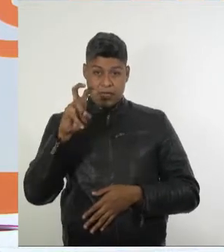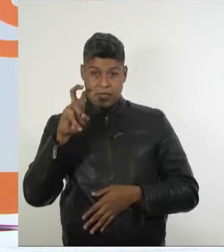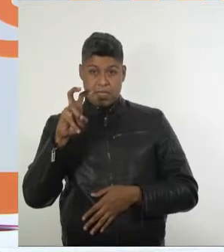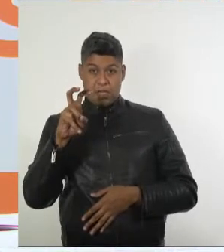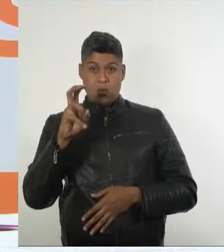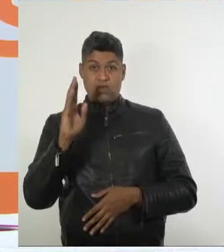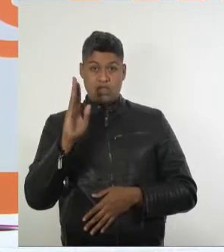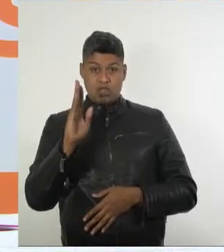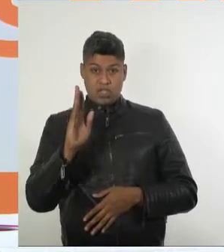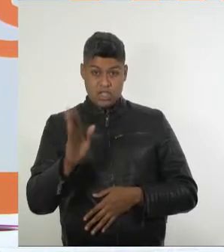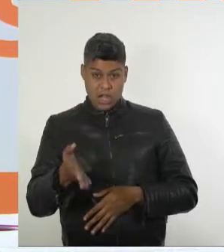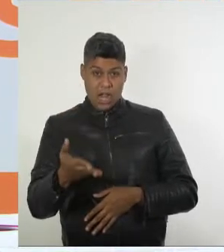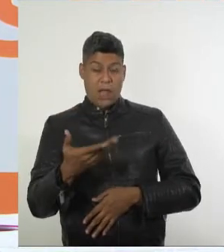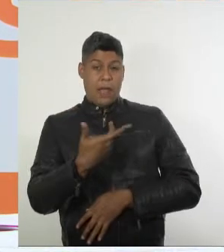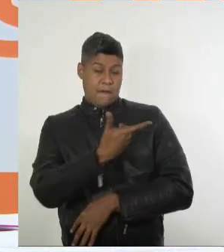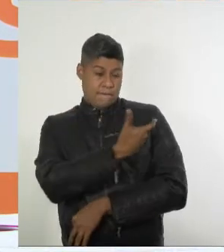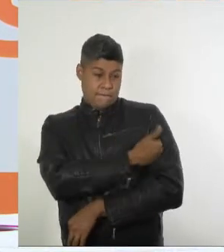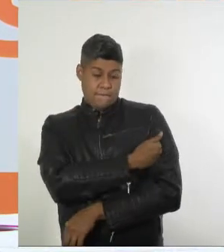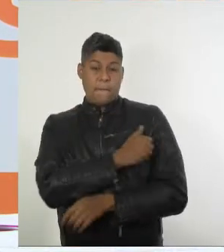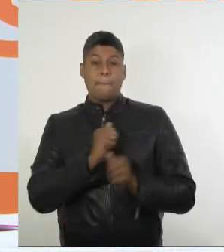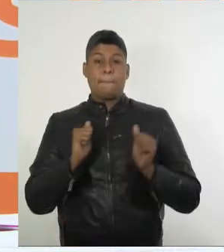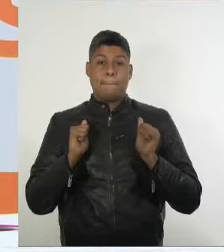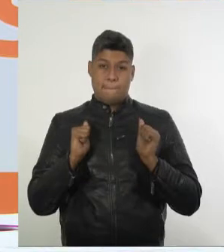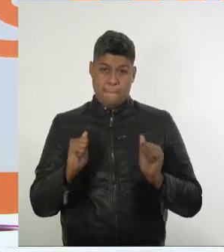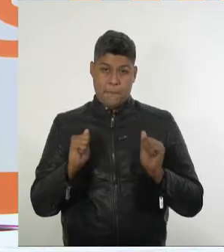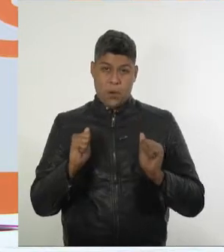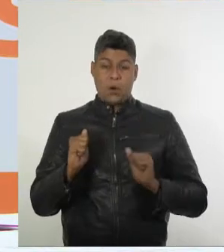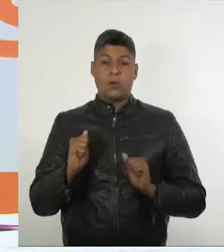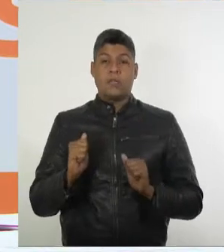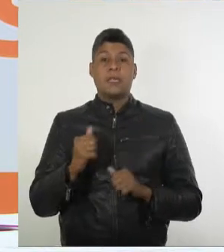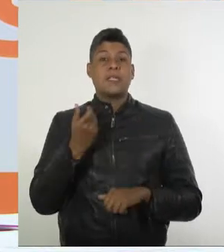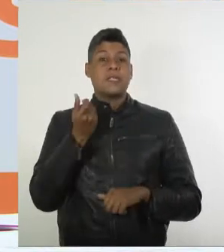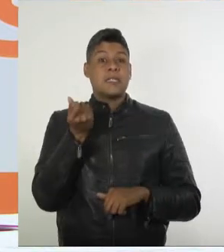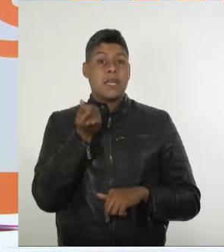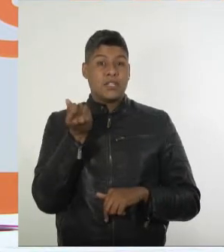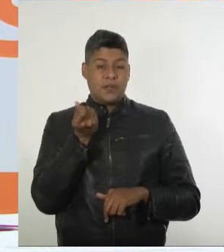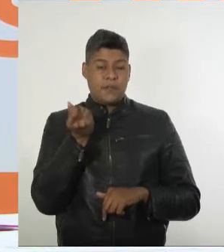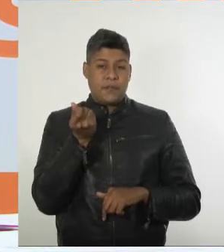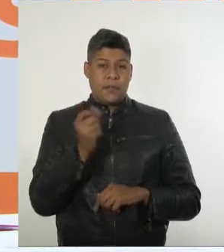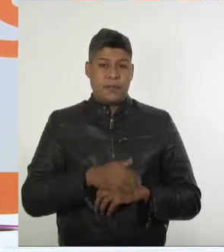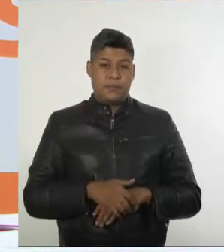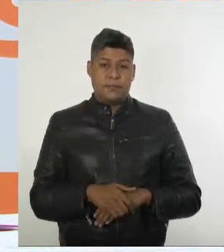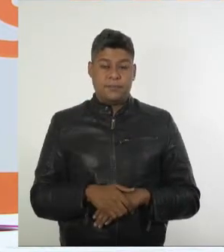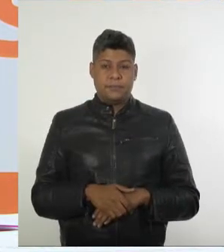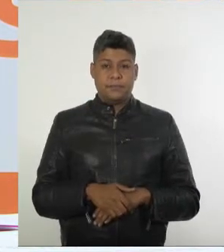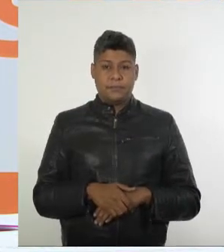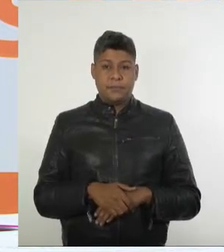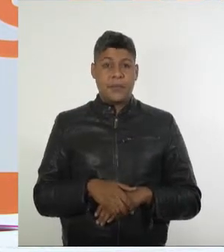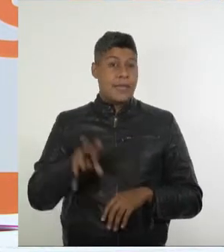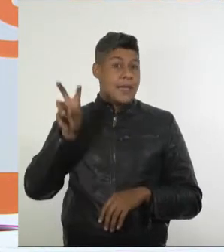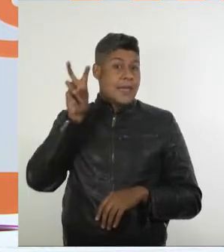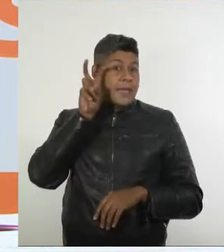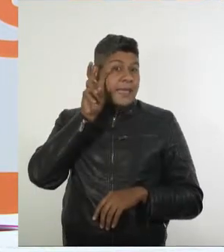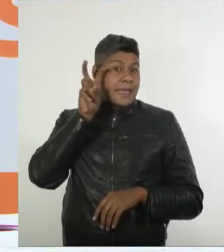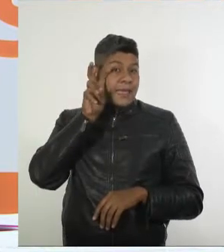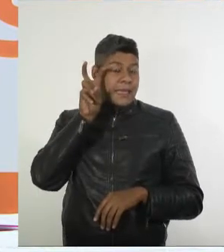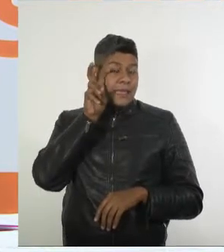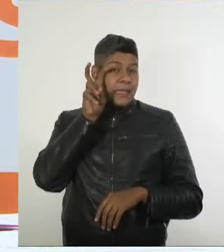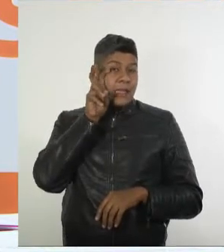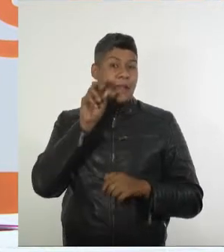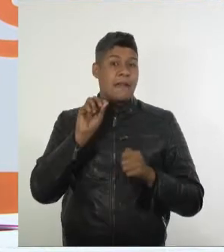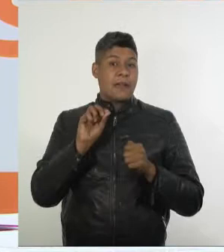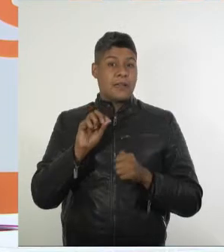de 25 anos poderão se vacinar na sexta-feira. Lembrando que na quinta-feira faremos